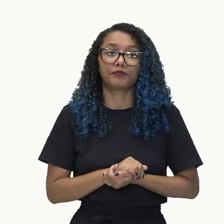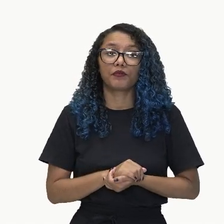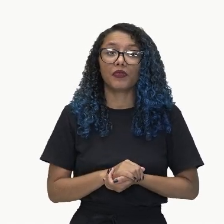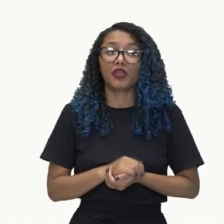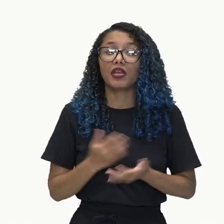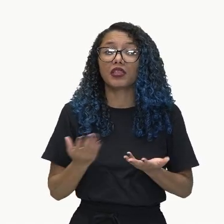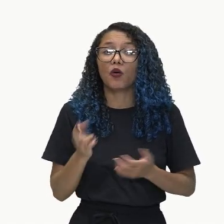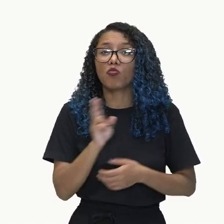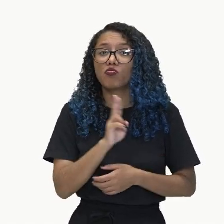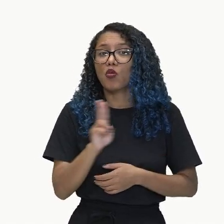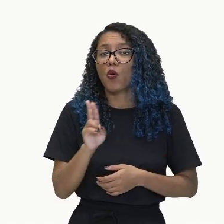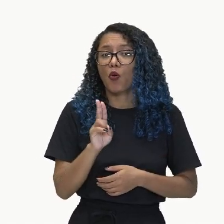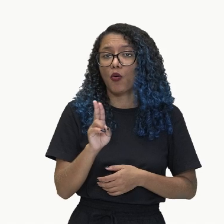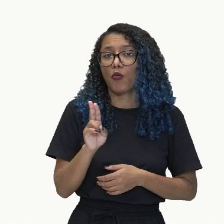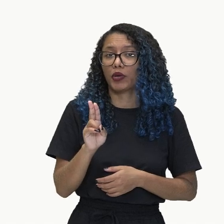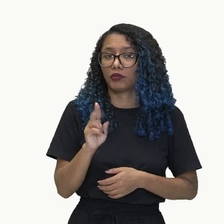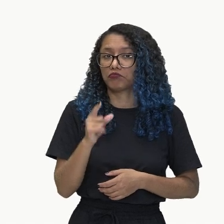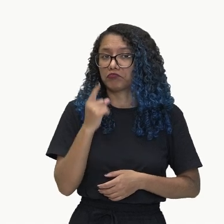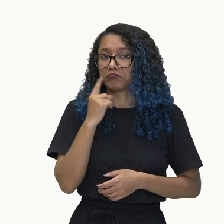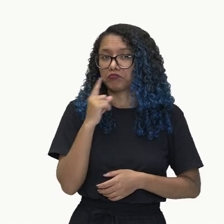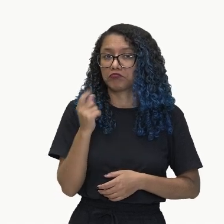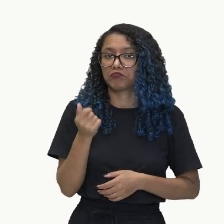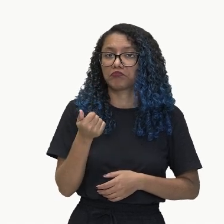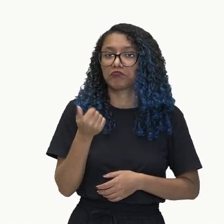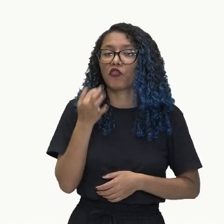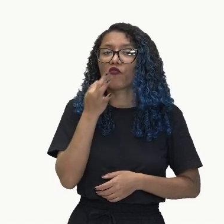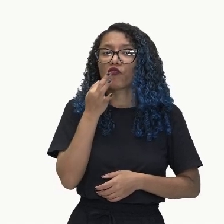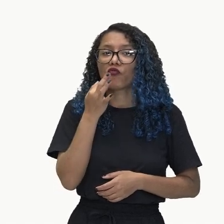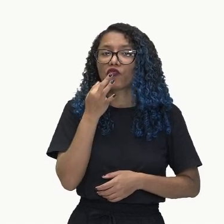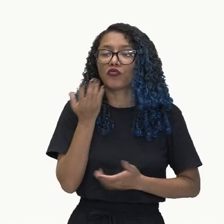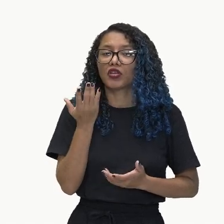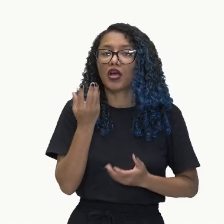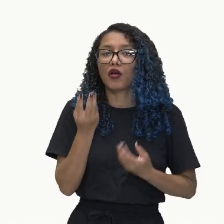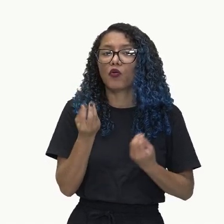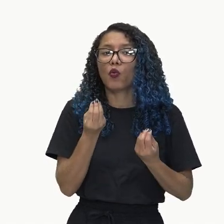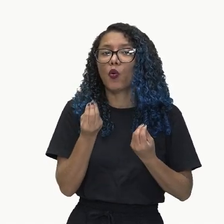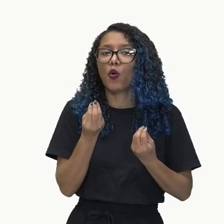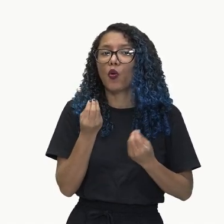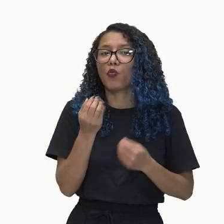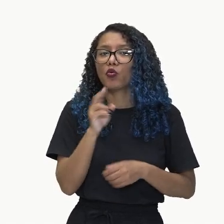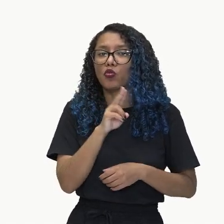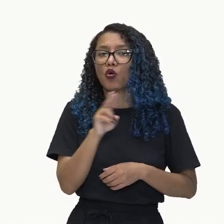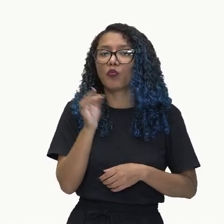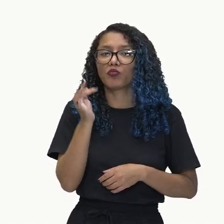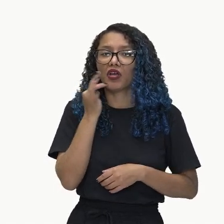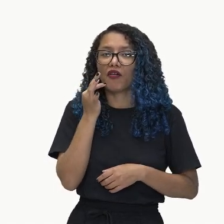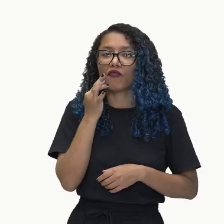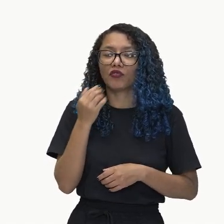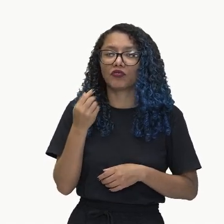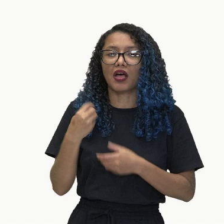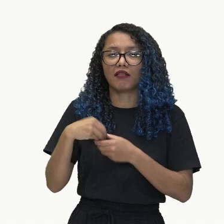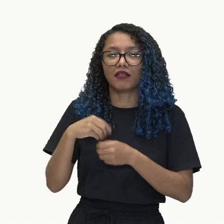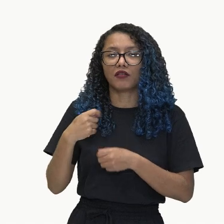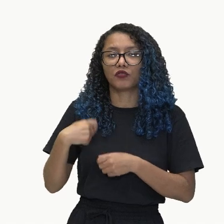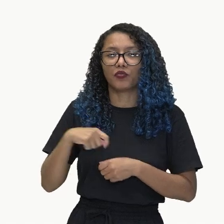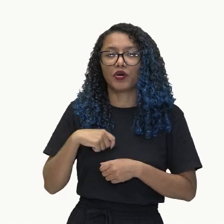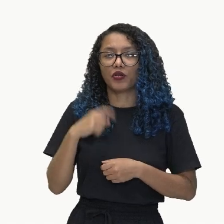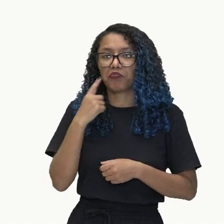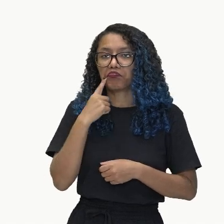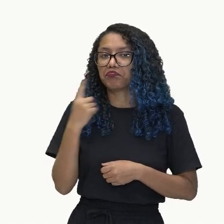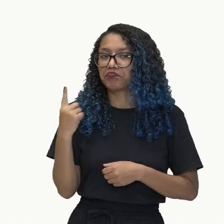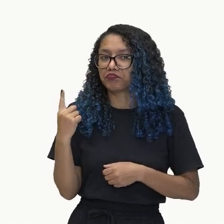da primeira imagem o nome dessa fruta na língua espanhola vejam pessoal Opa Professor